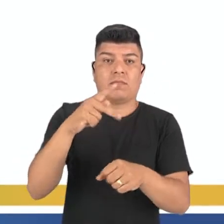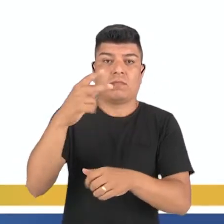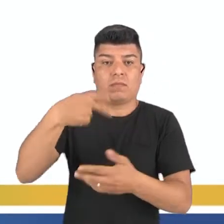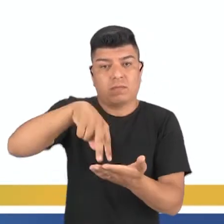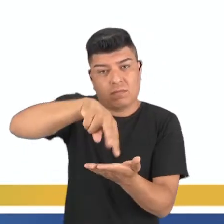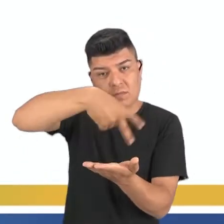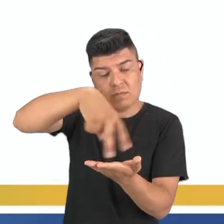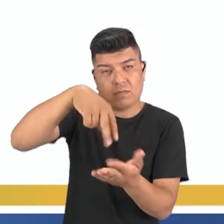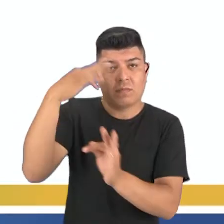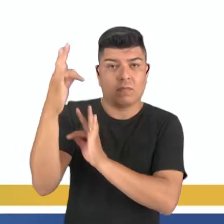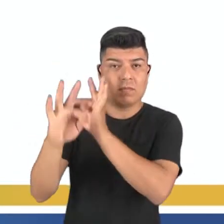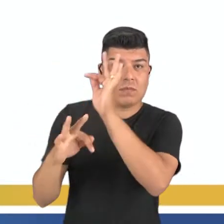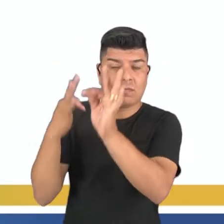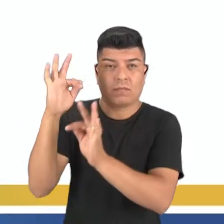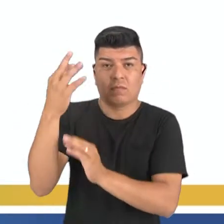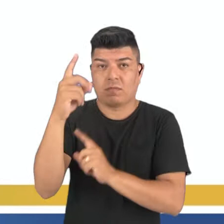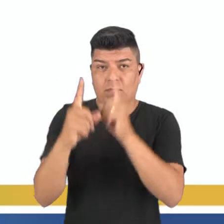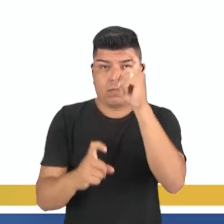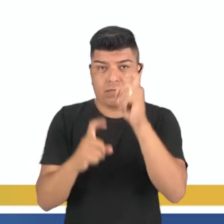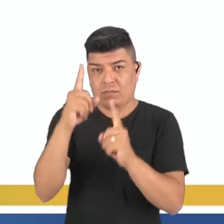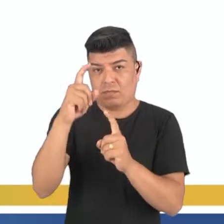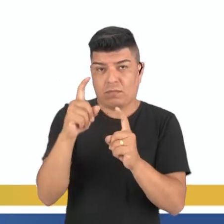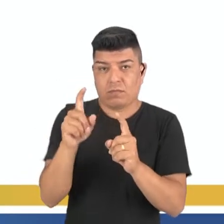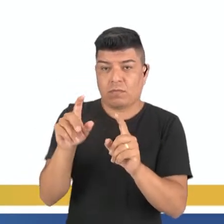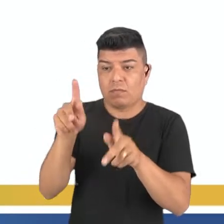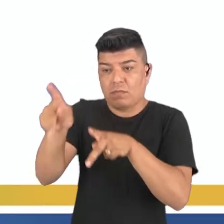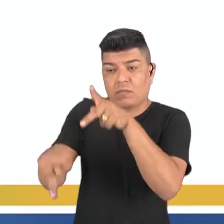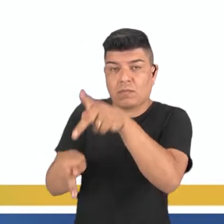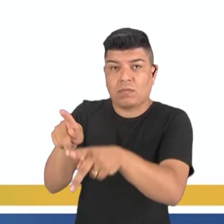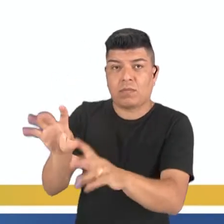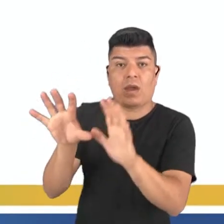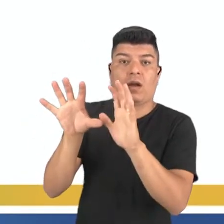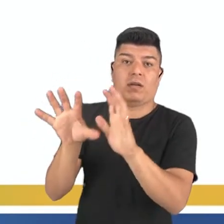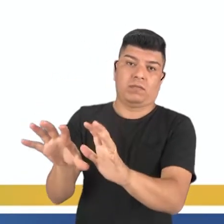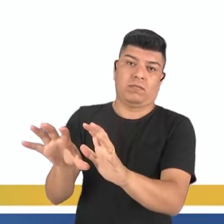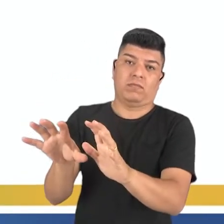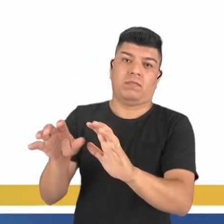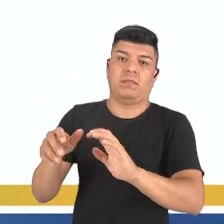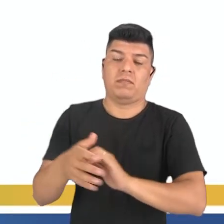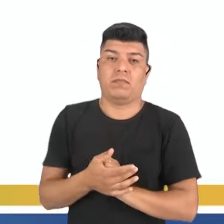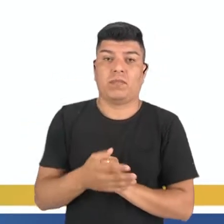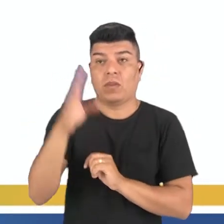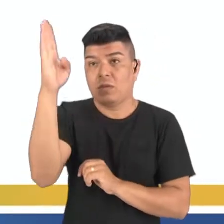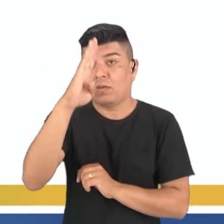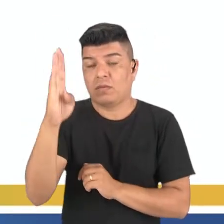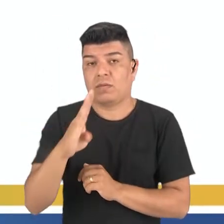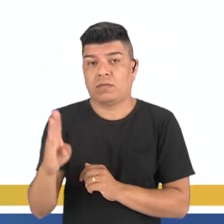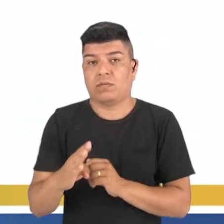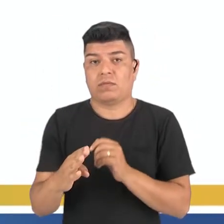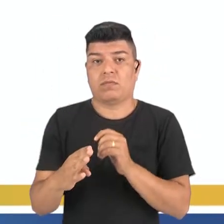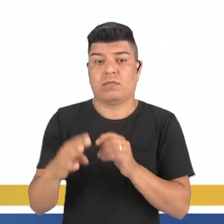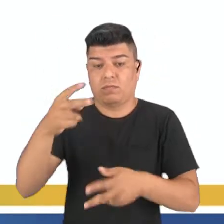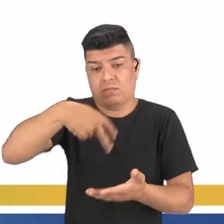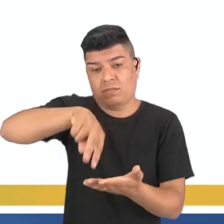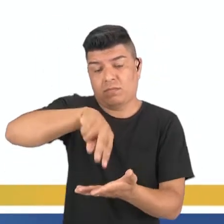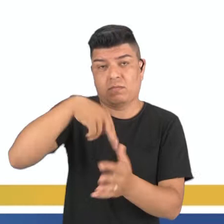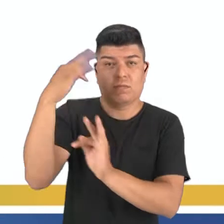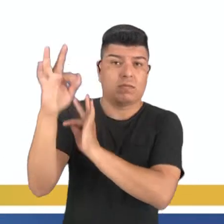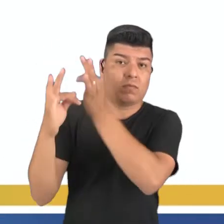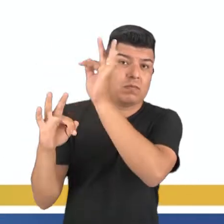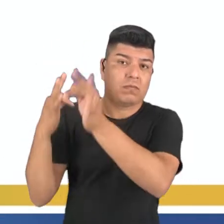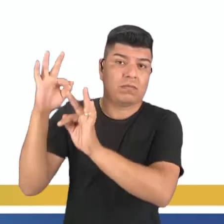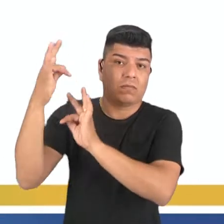folclórica é a expressão daquele povo. No Brasil, as danças folclóricas sofreram influências